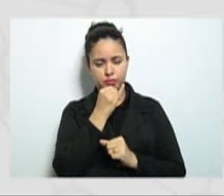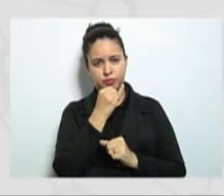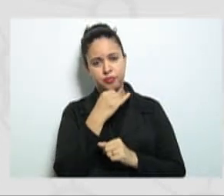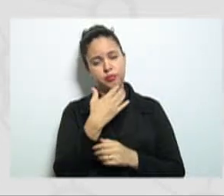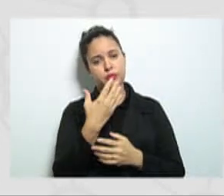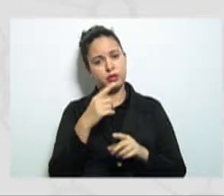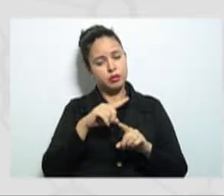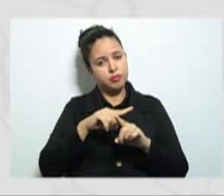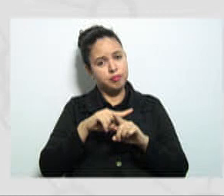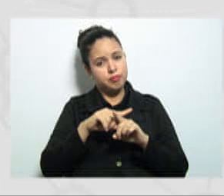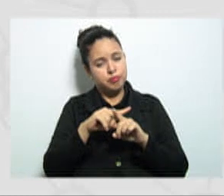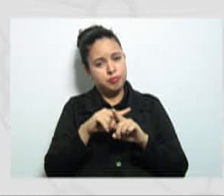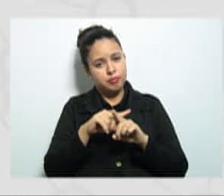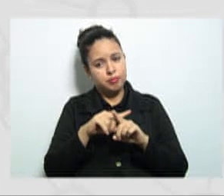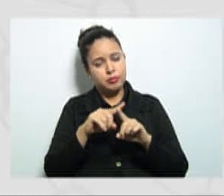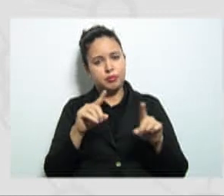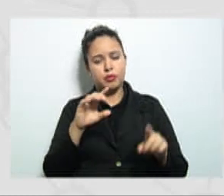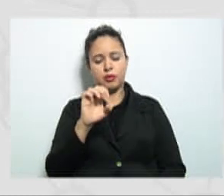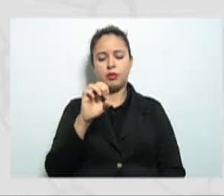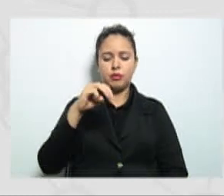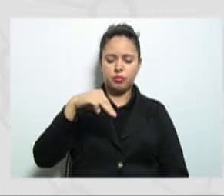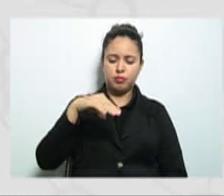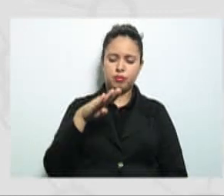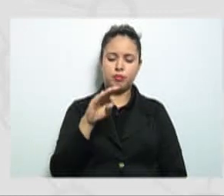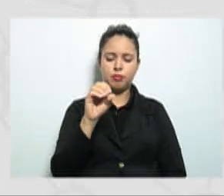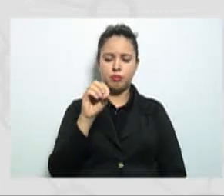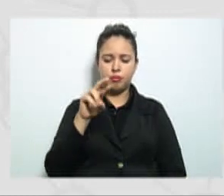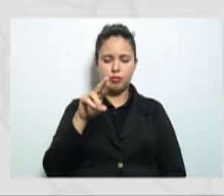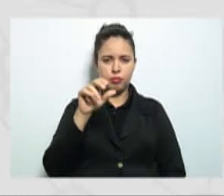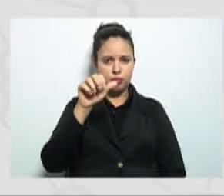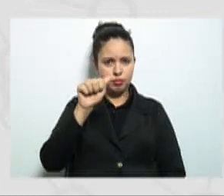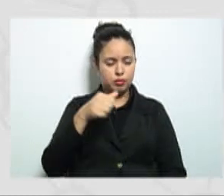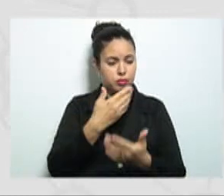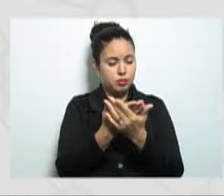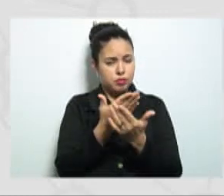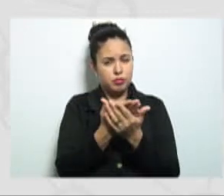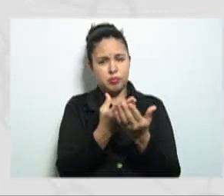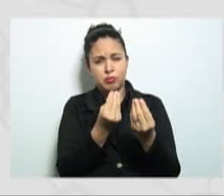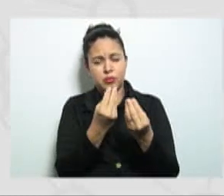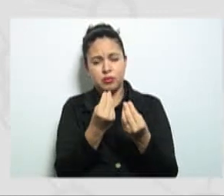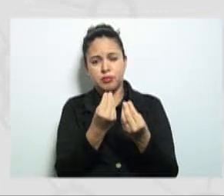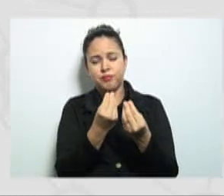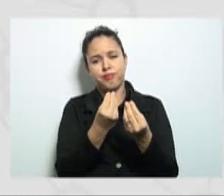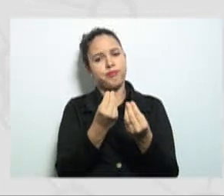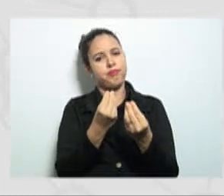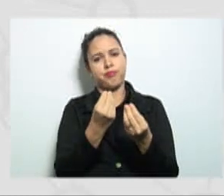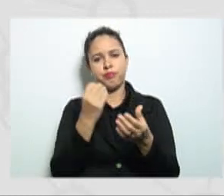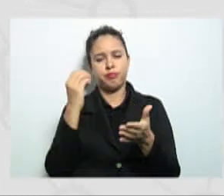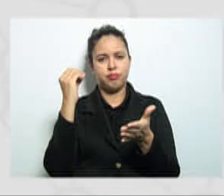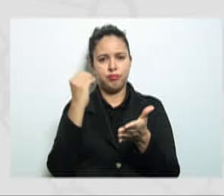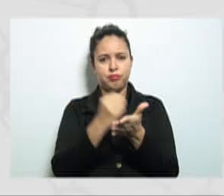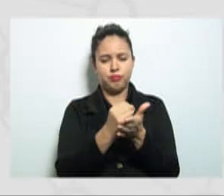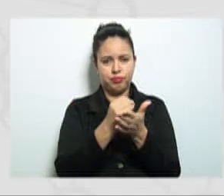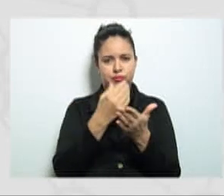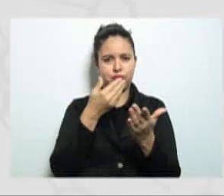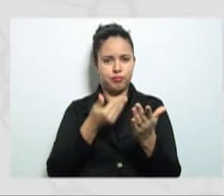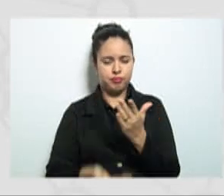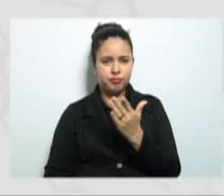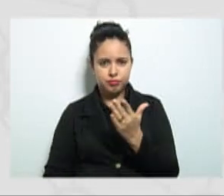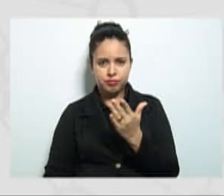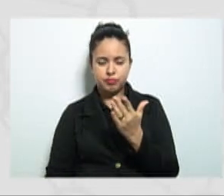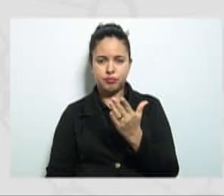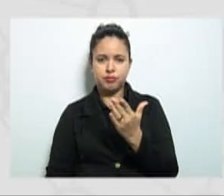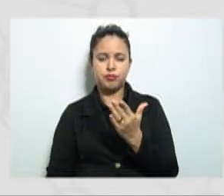estudado muito, não conseguiu boa nota. Então, há oposições de ideias. Vocês conseguem perceber? Ele estudou muito e